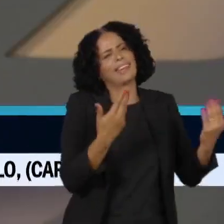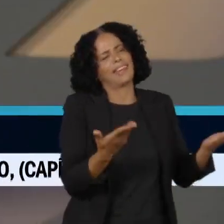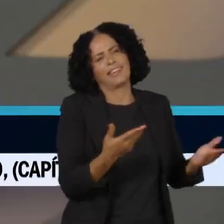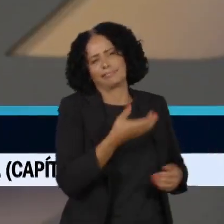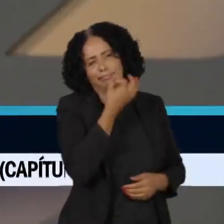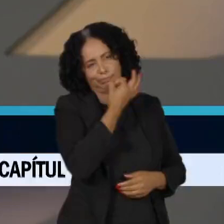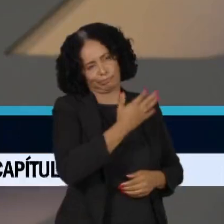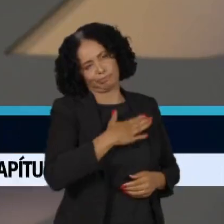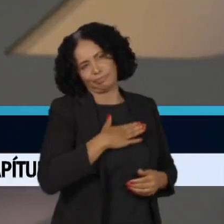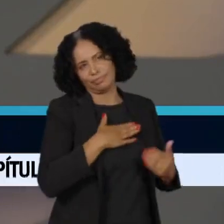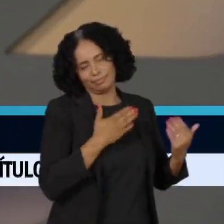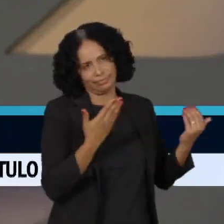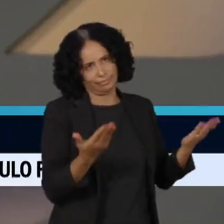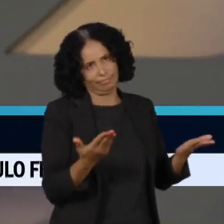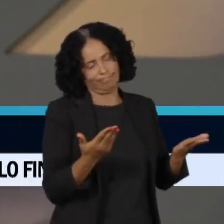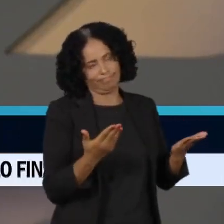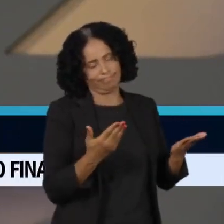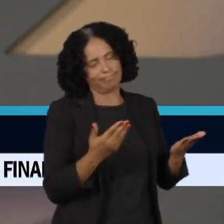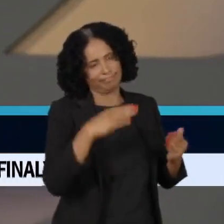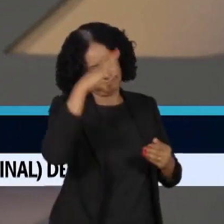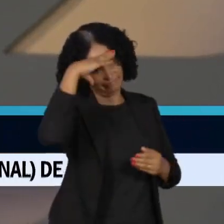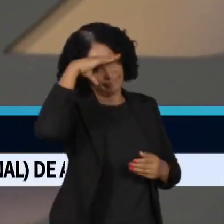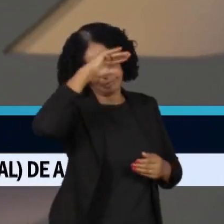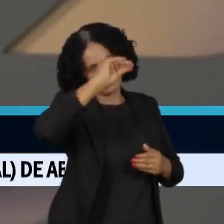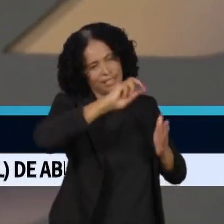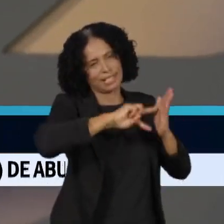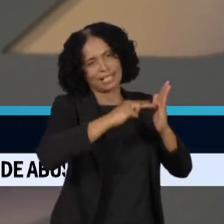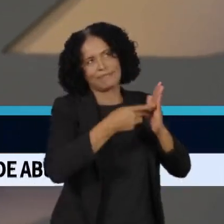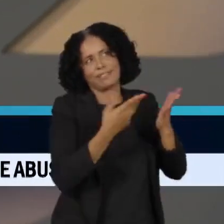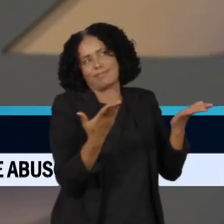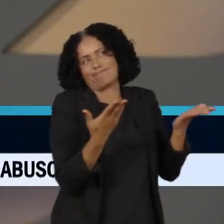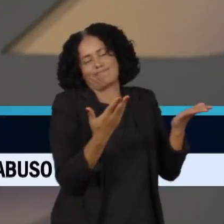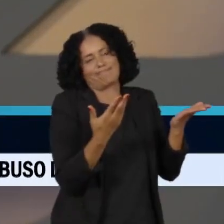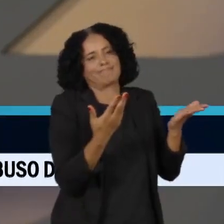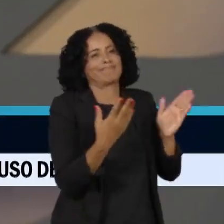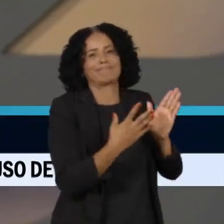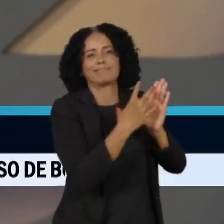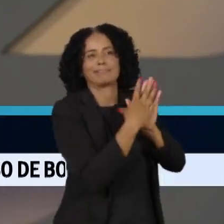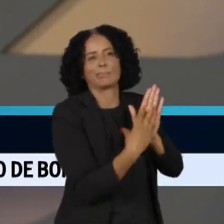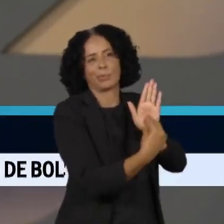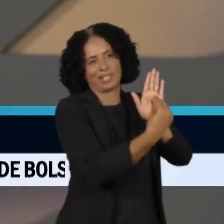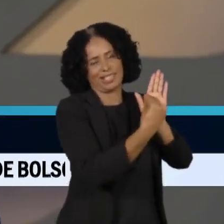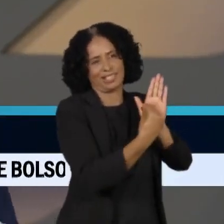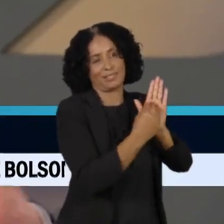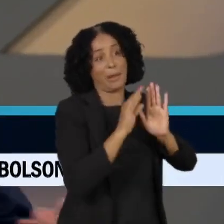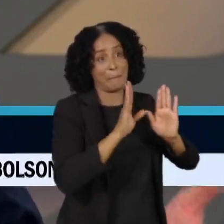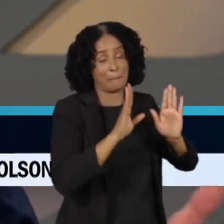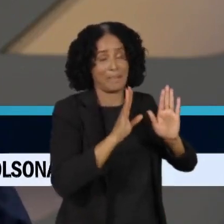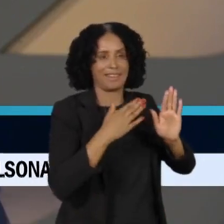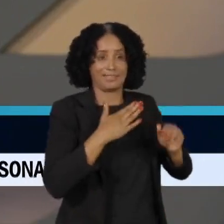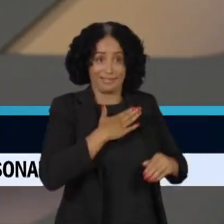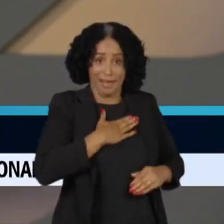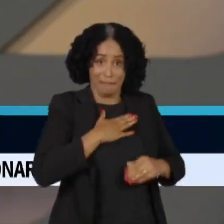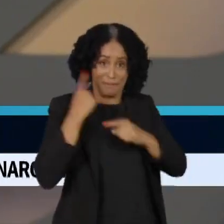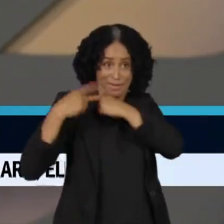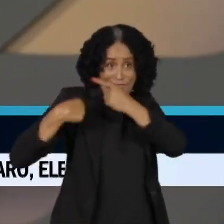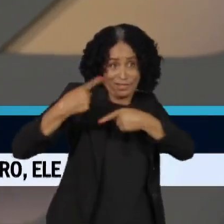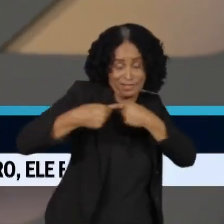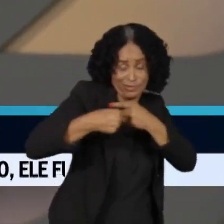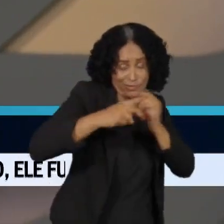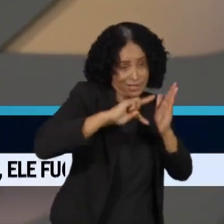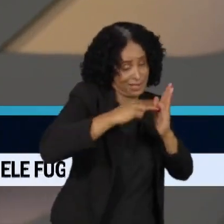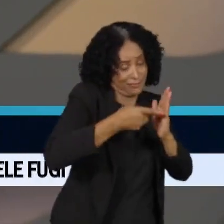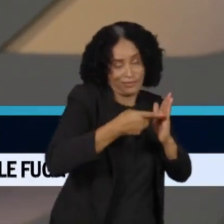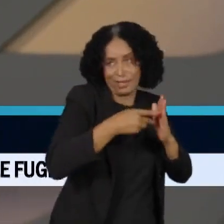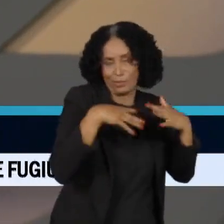dizer, é uma figura dos brasileiros, mas para a nossa geração, o Pelé é o Pelé, quer dizer, eu sou santista e tal, e